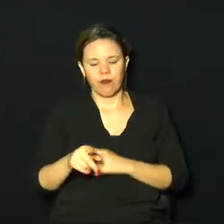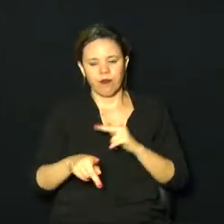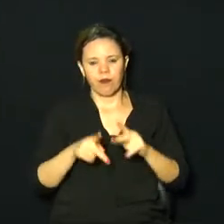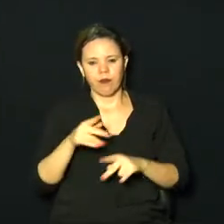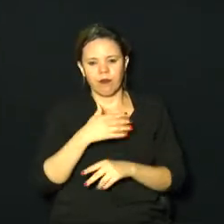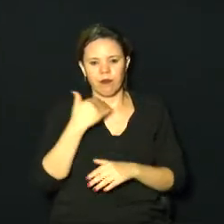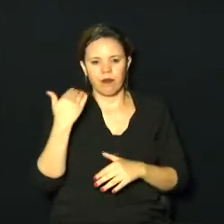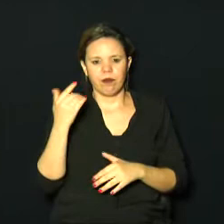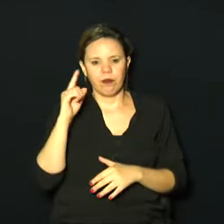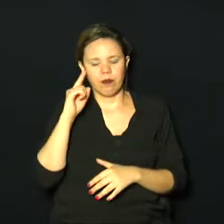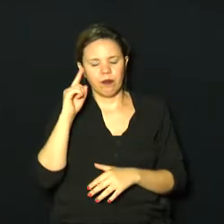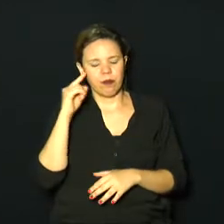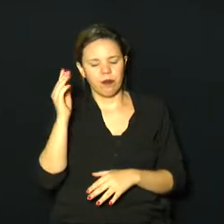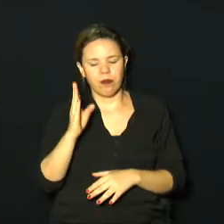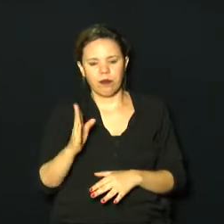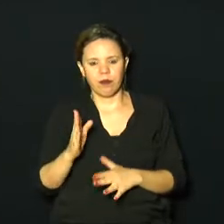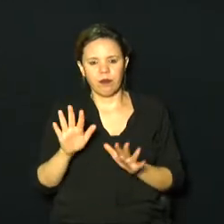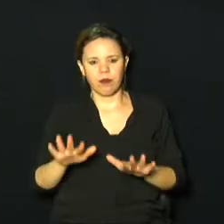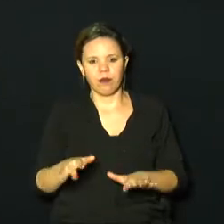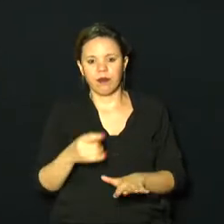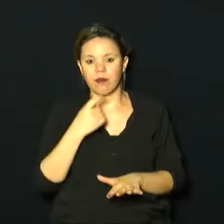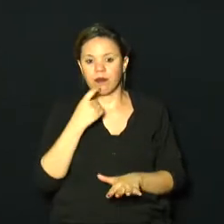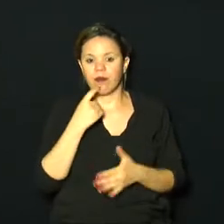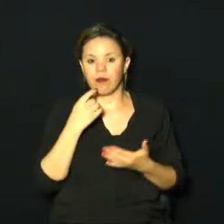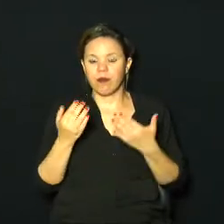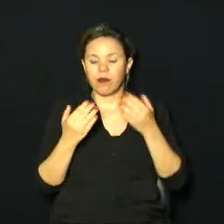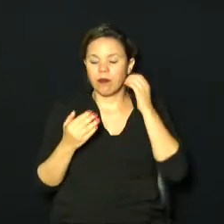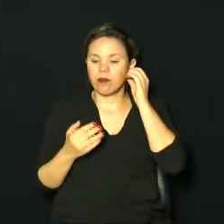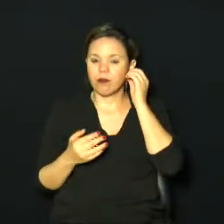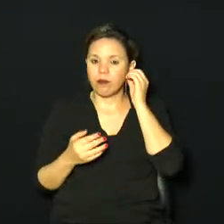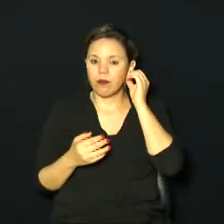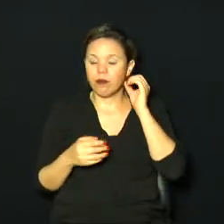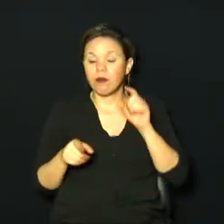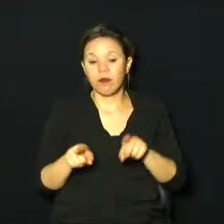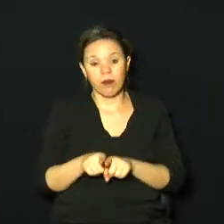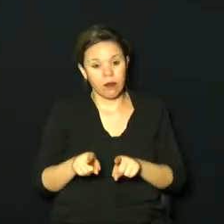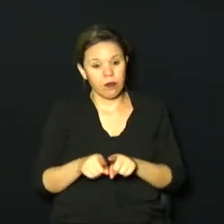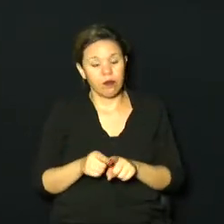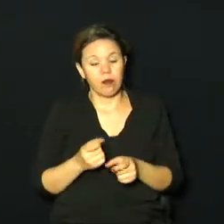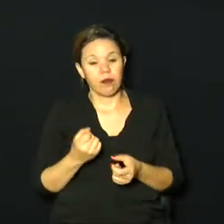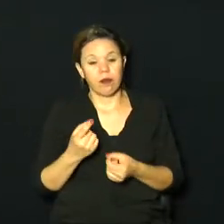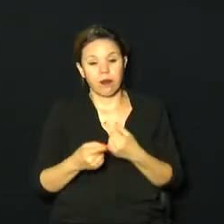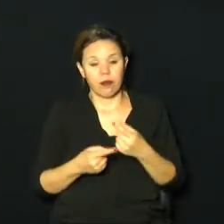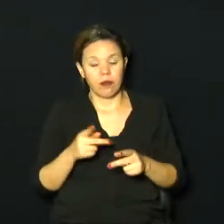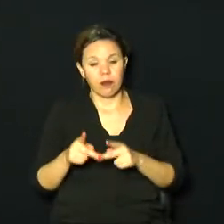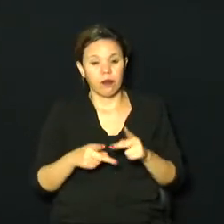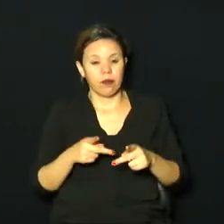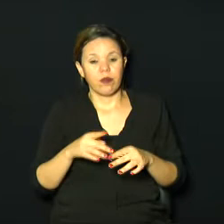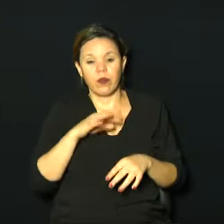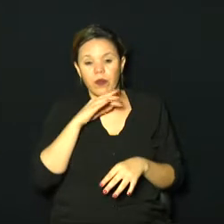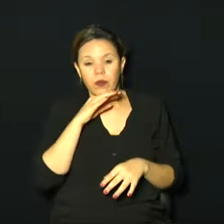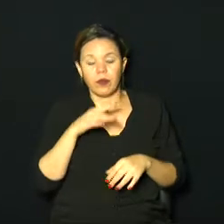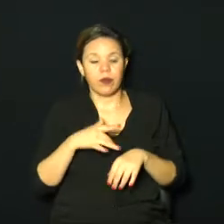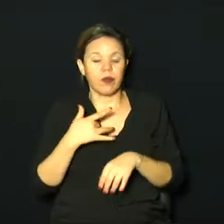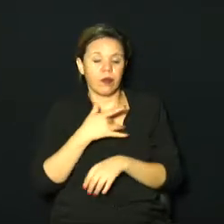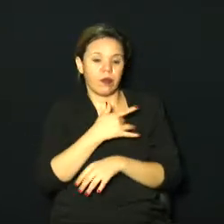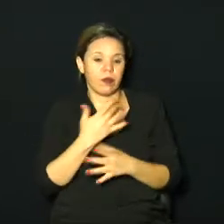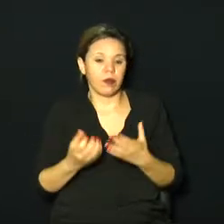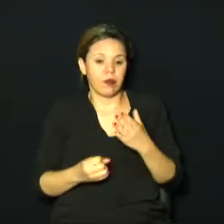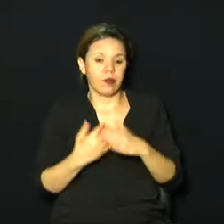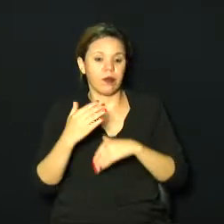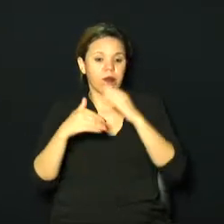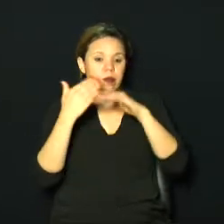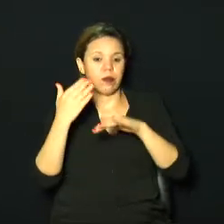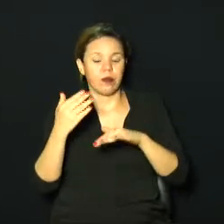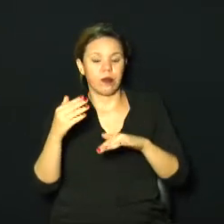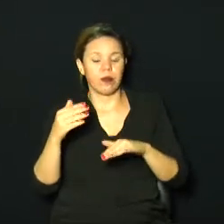de Campinas muito preocupante, considerando, né, não só no rótulo construído, né, a identificação construída no estado de